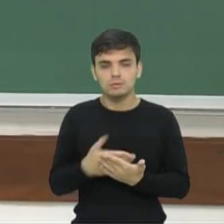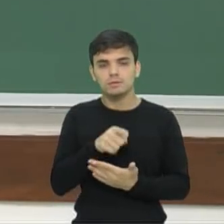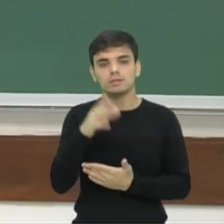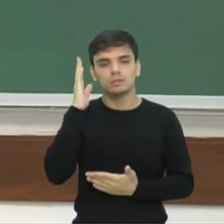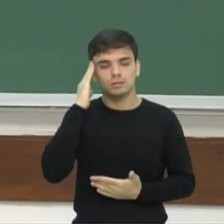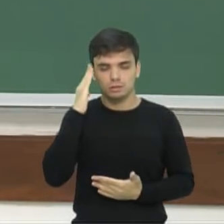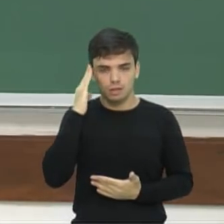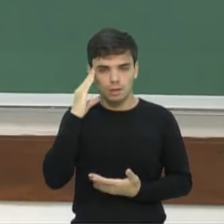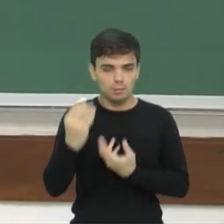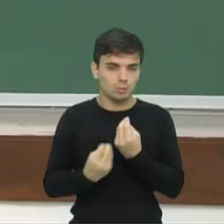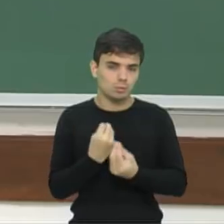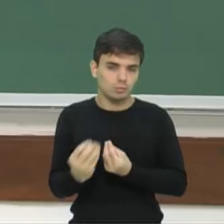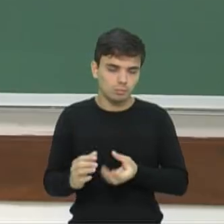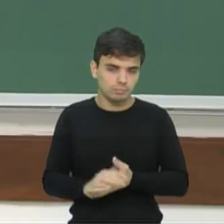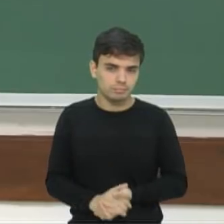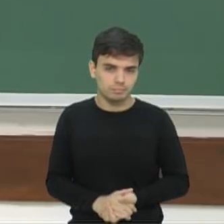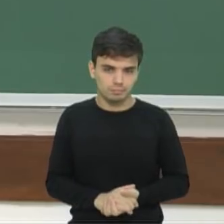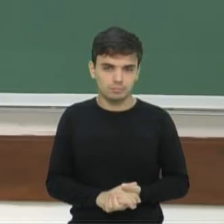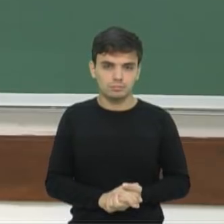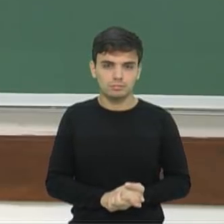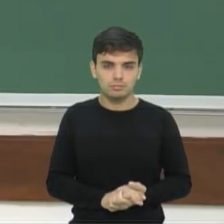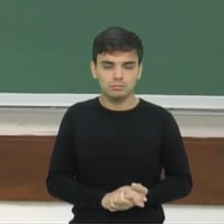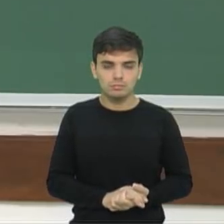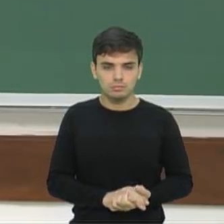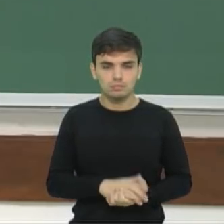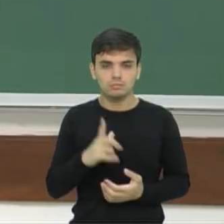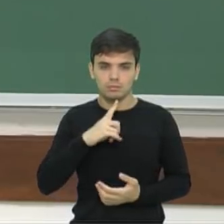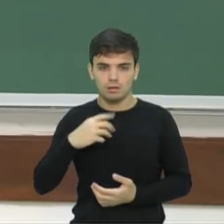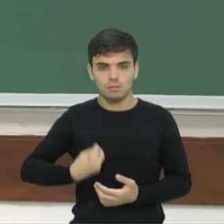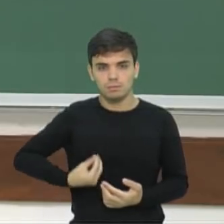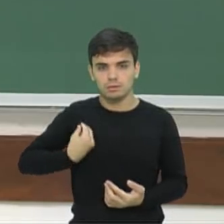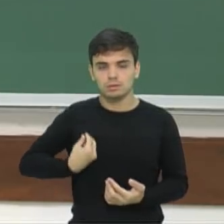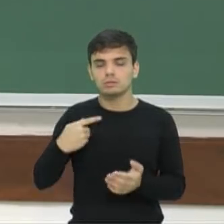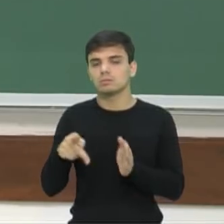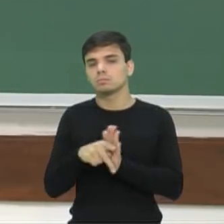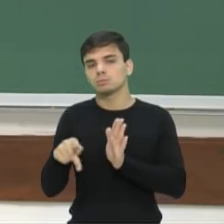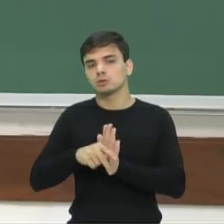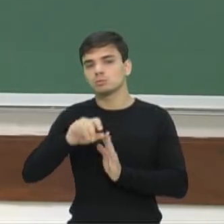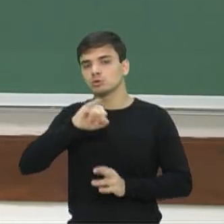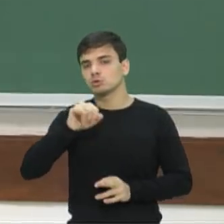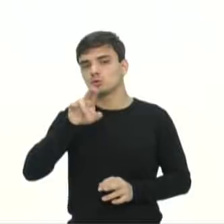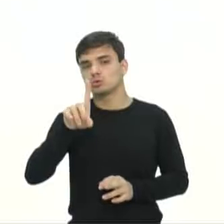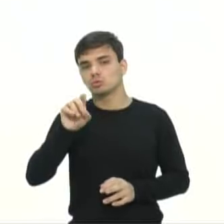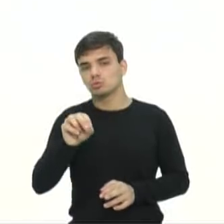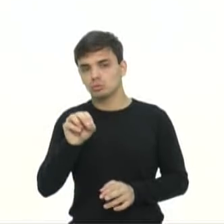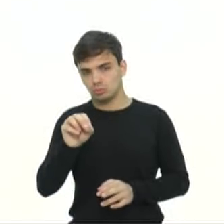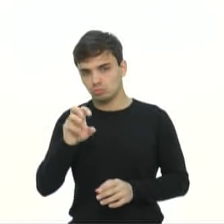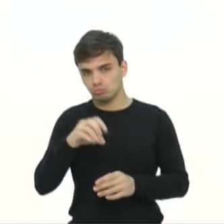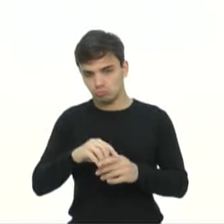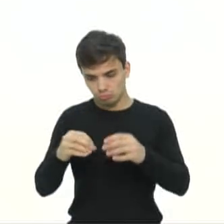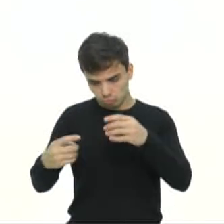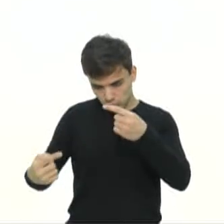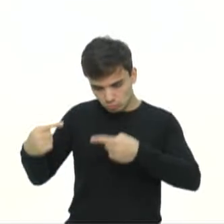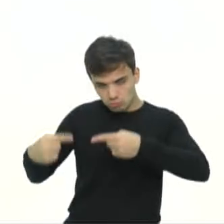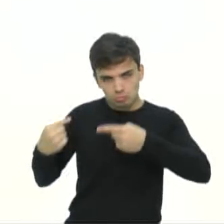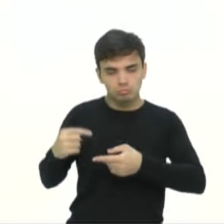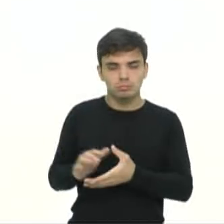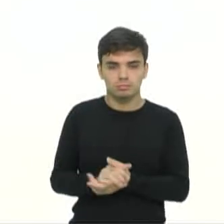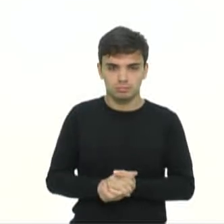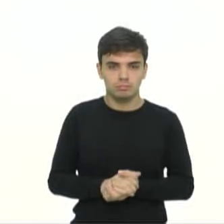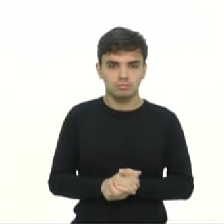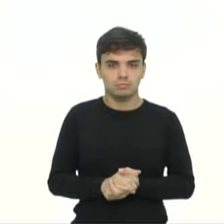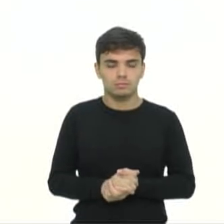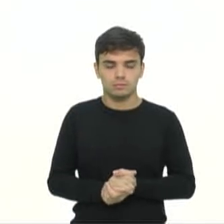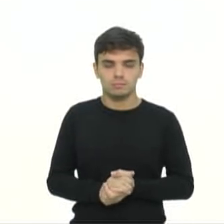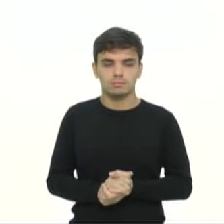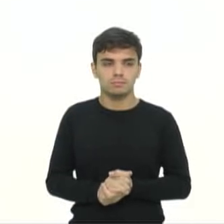fase final dos Jogos, então há a presença também do judô dentro da competição. Então temos as entidades que regulamentam